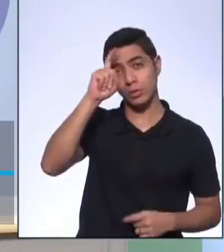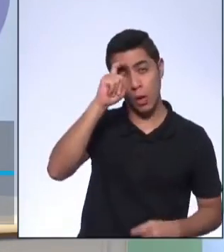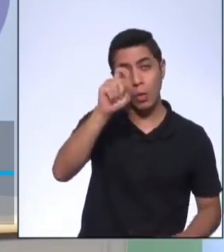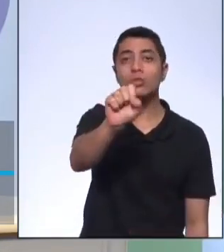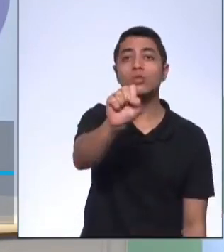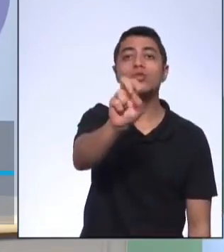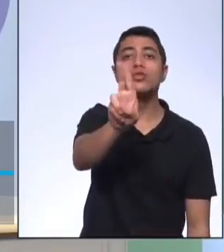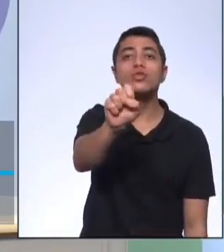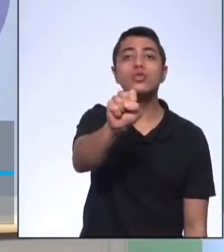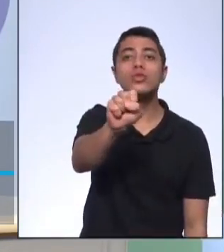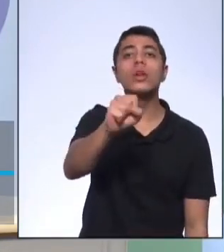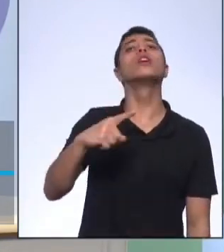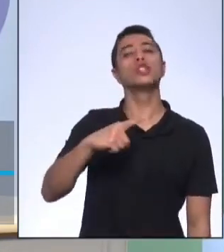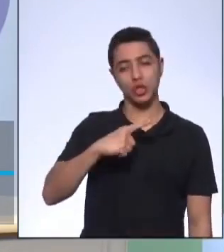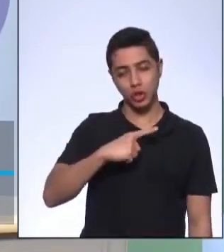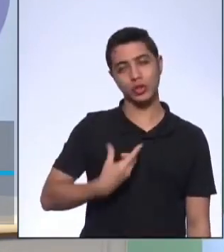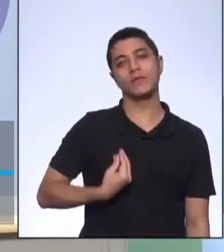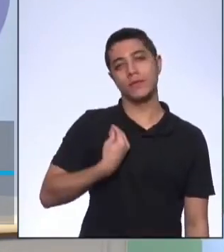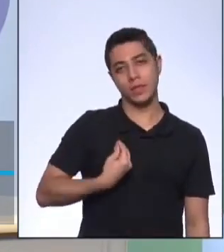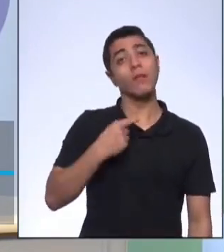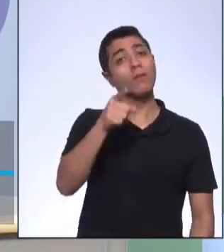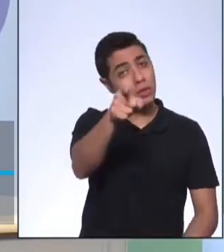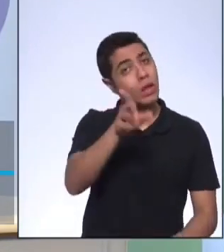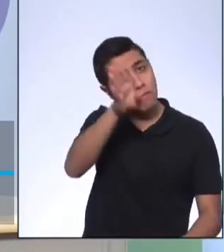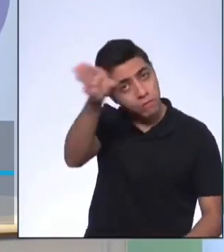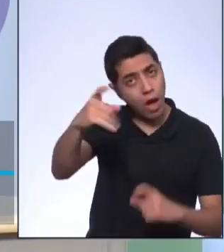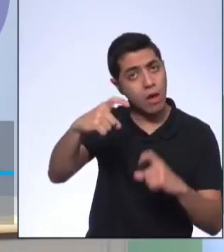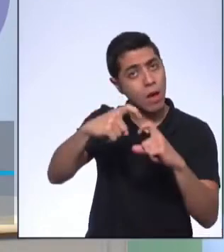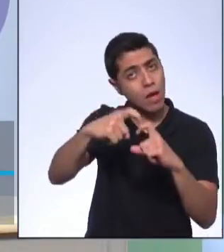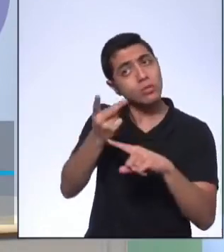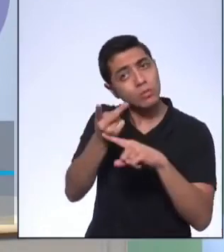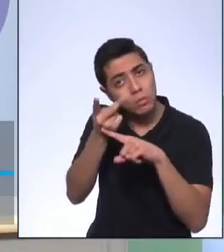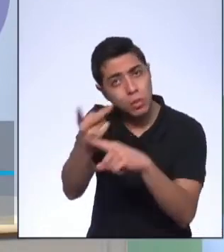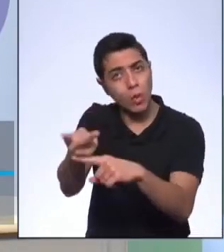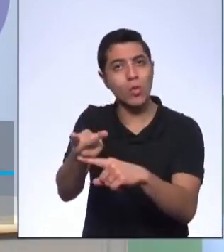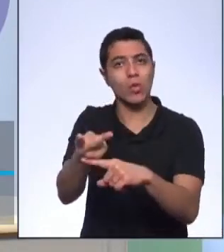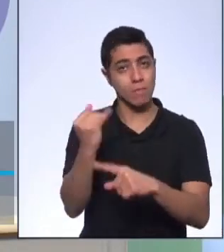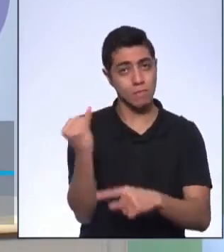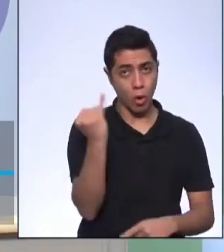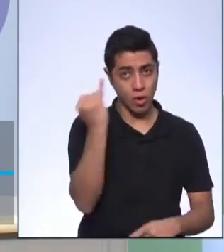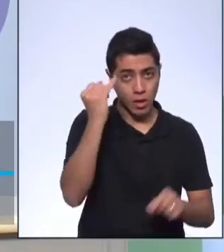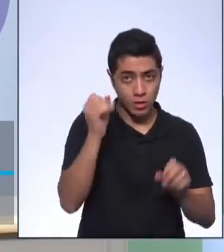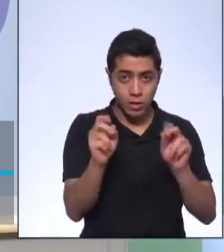é importante a gente procurar aí o SUS para